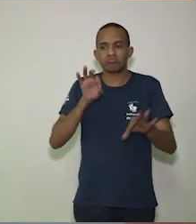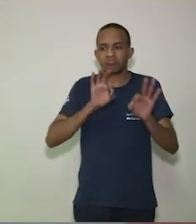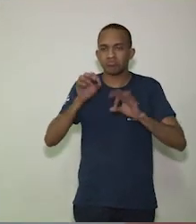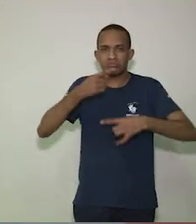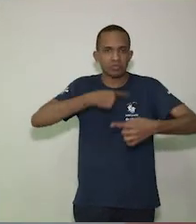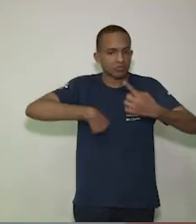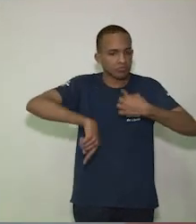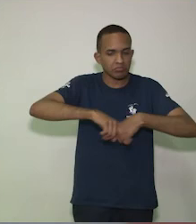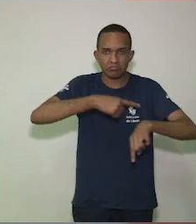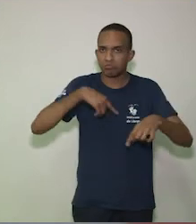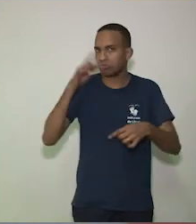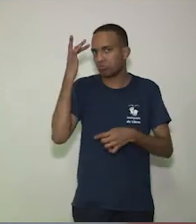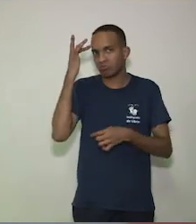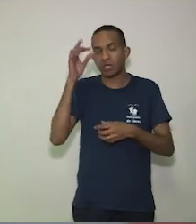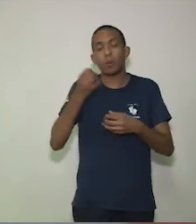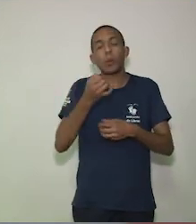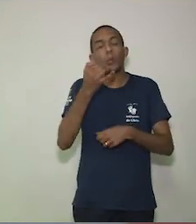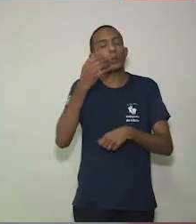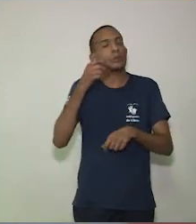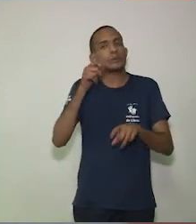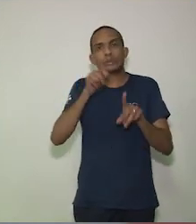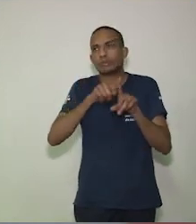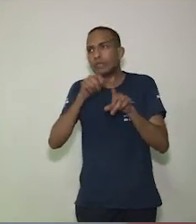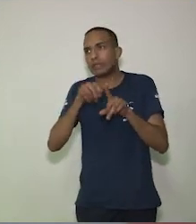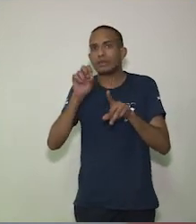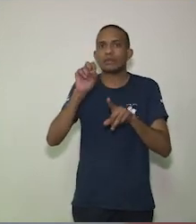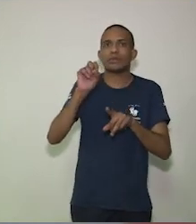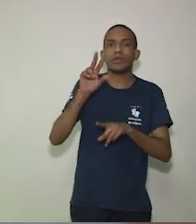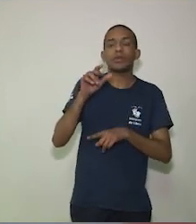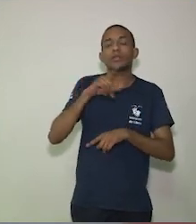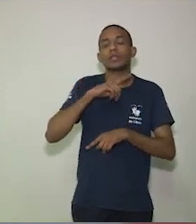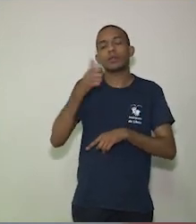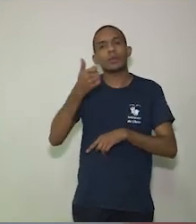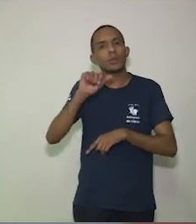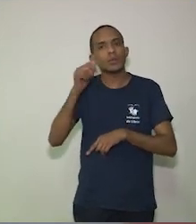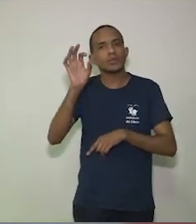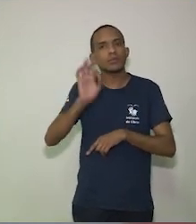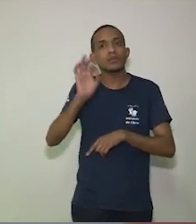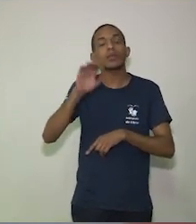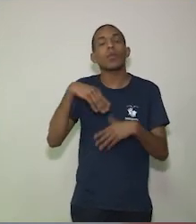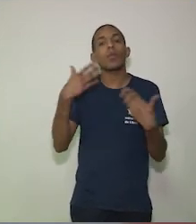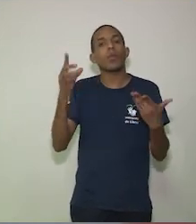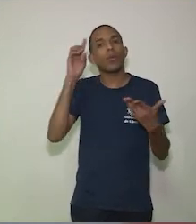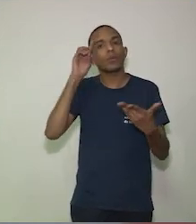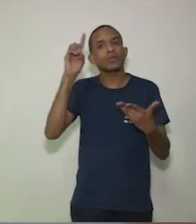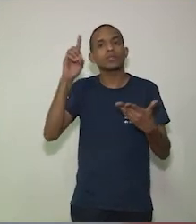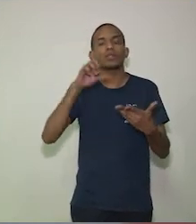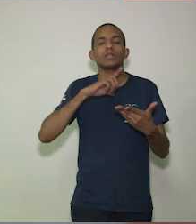exatamente se essas pessoas, aí, em torno de 11%, em que data,